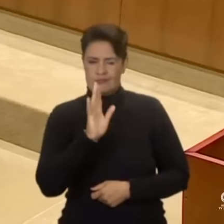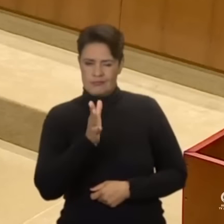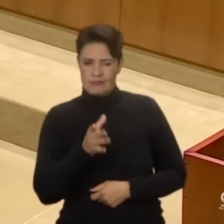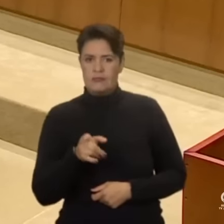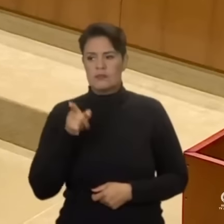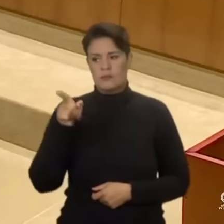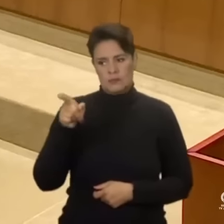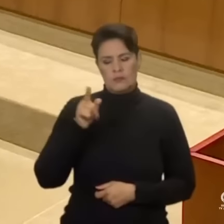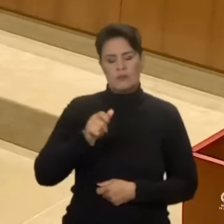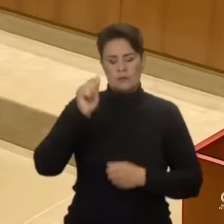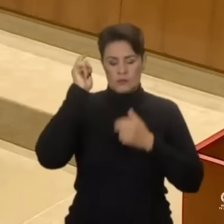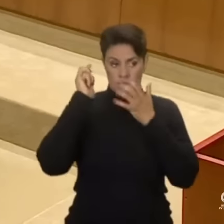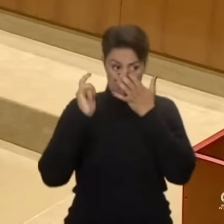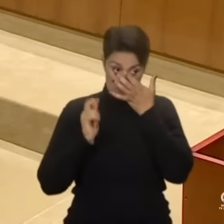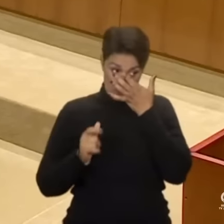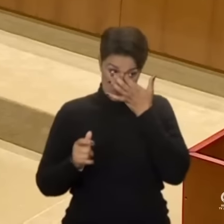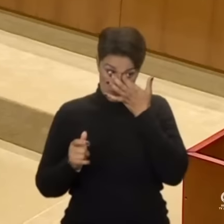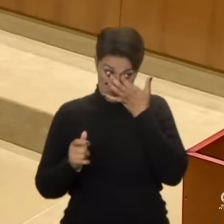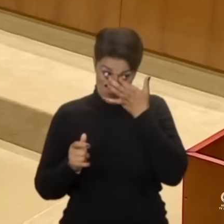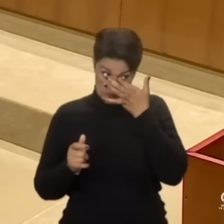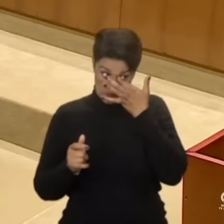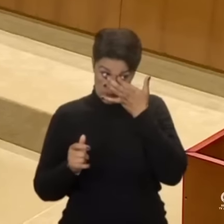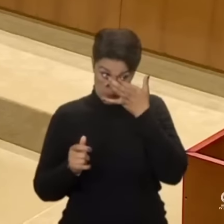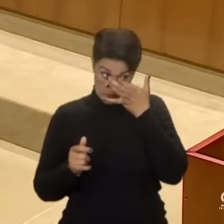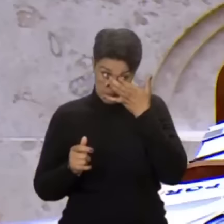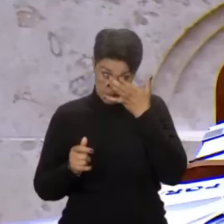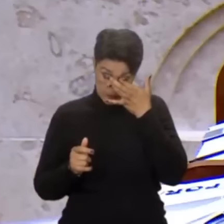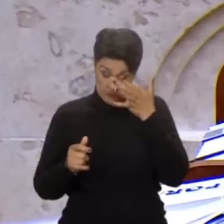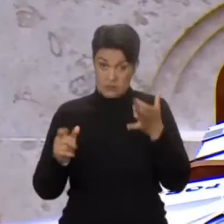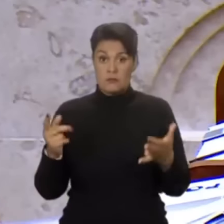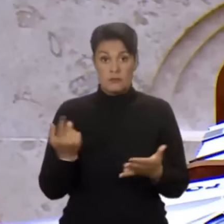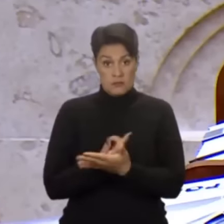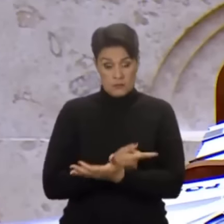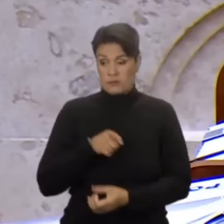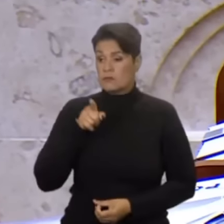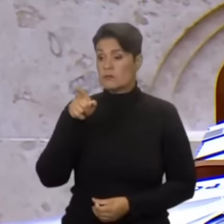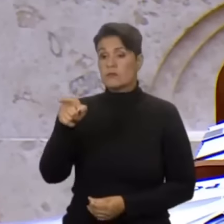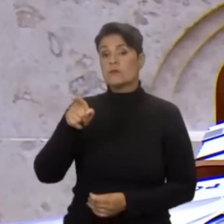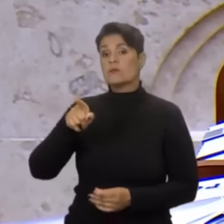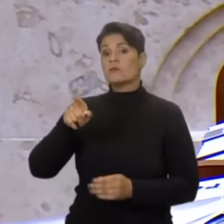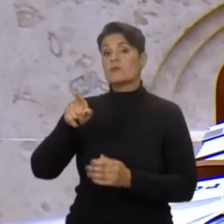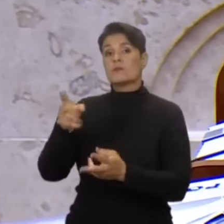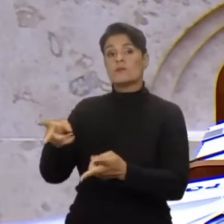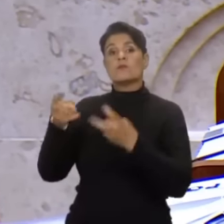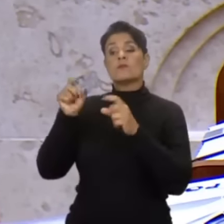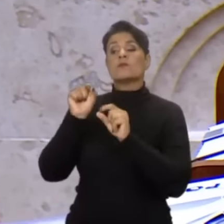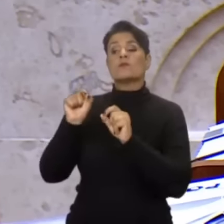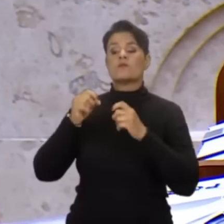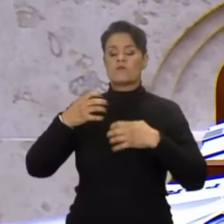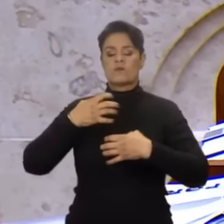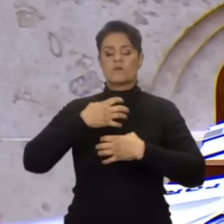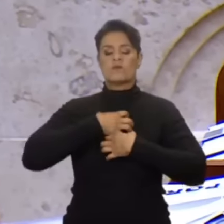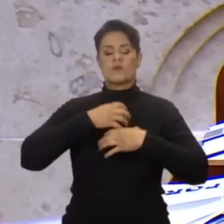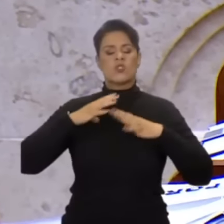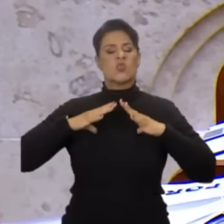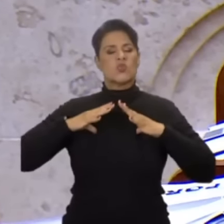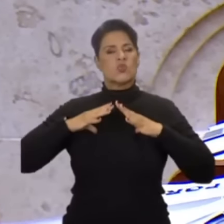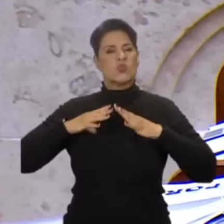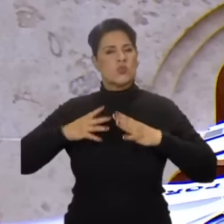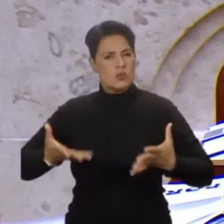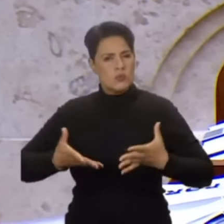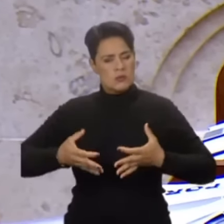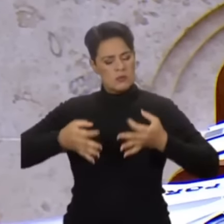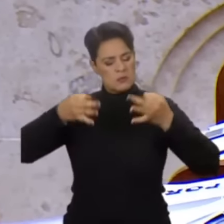Excelência também afirmou. As marcas de coragem, diligência, assertividade e retidão